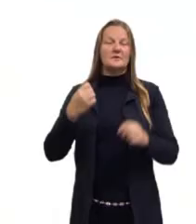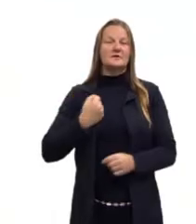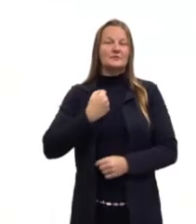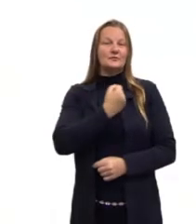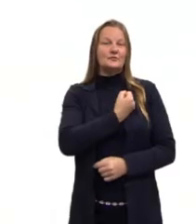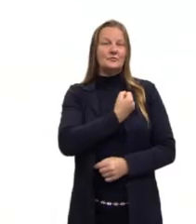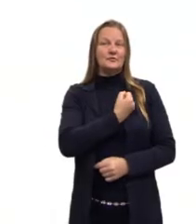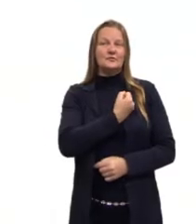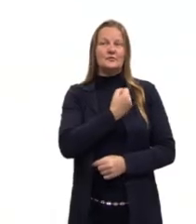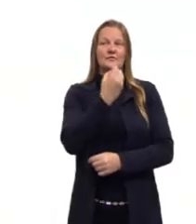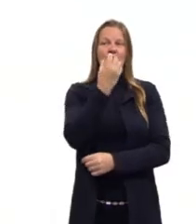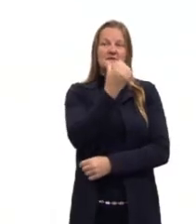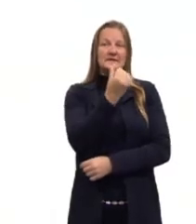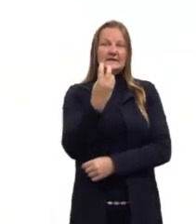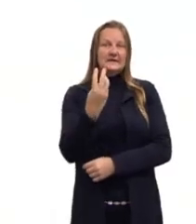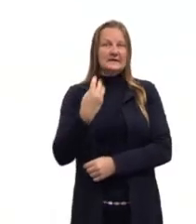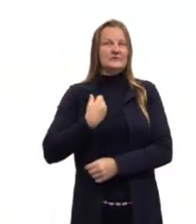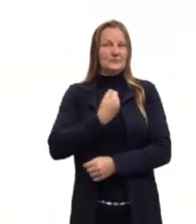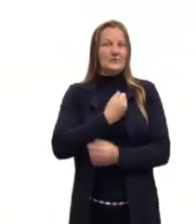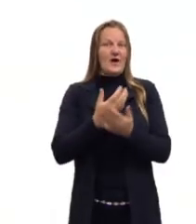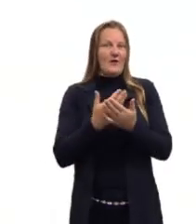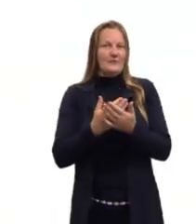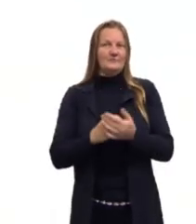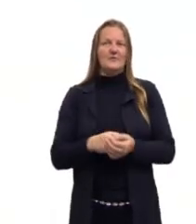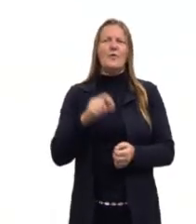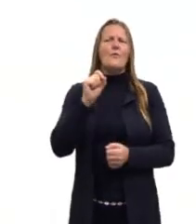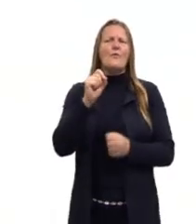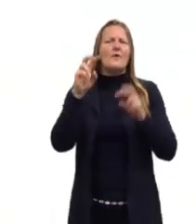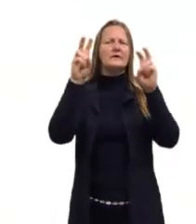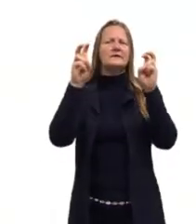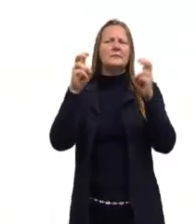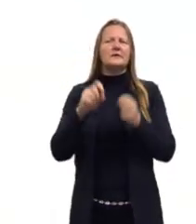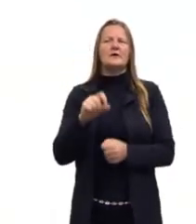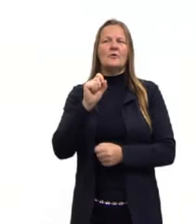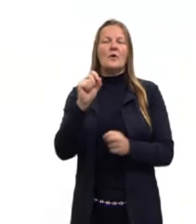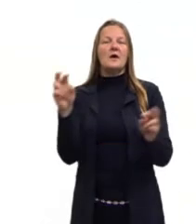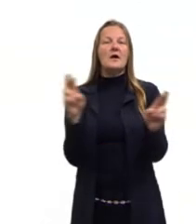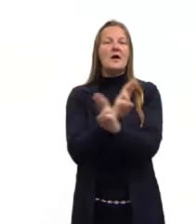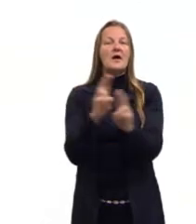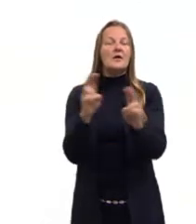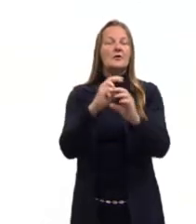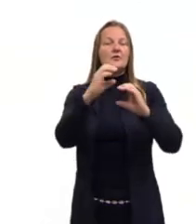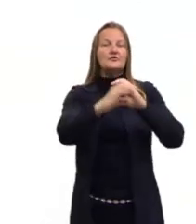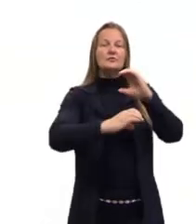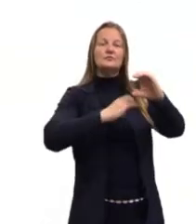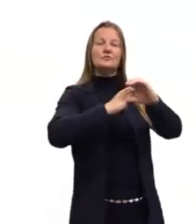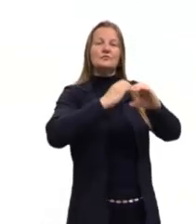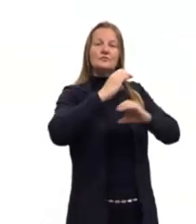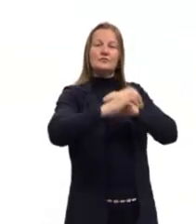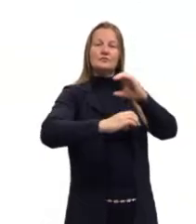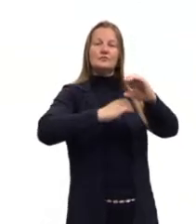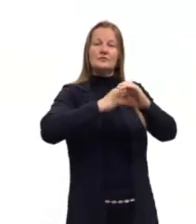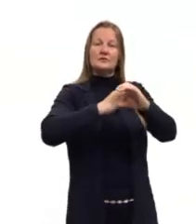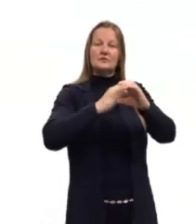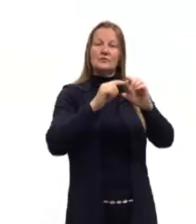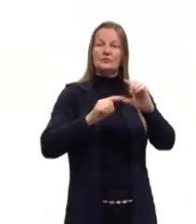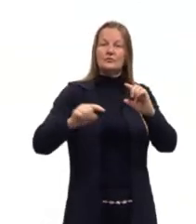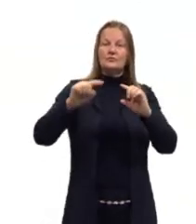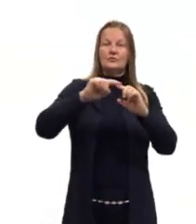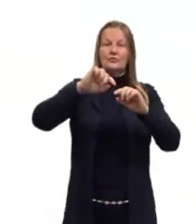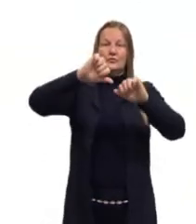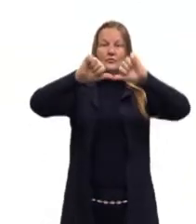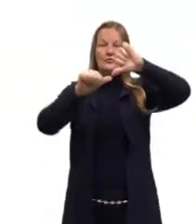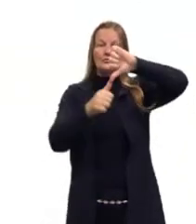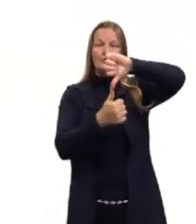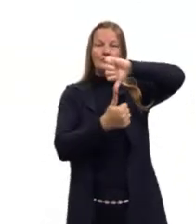de número 63 Quais as relações no ciclo trigonométrico então aqui nós vamos